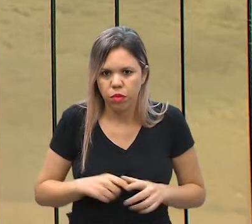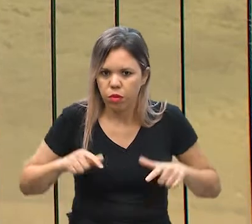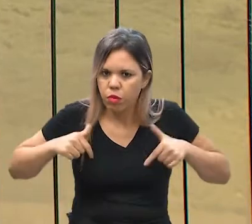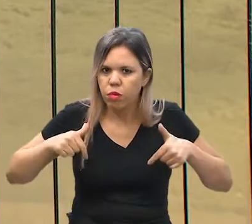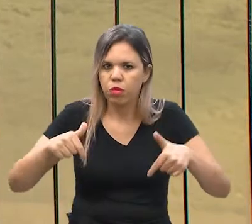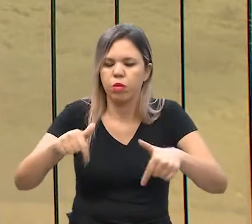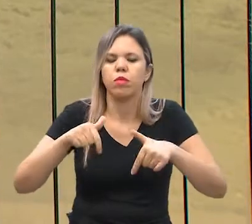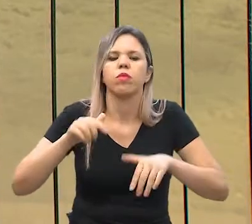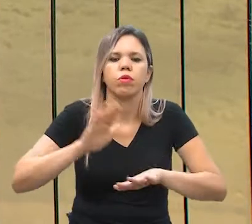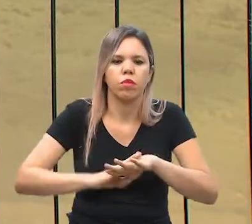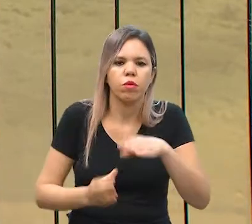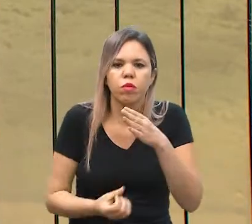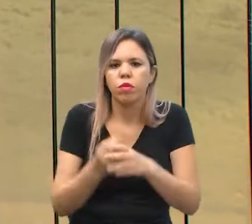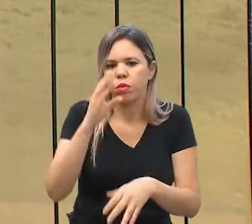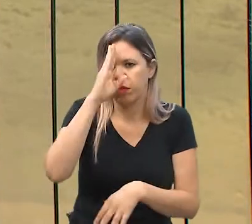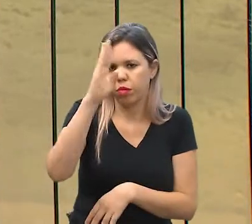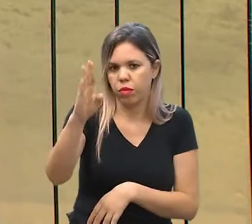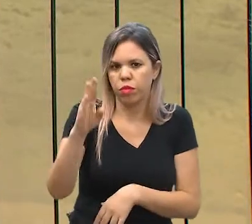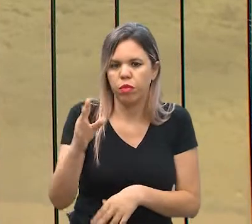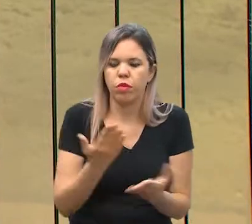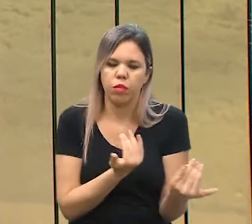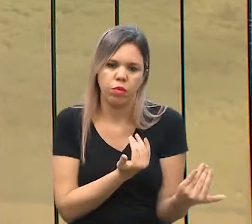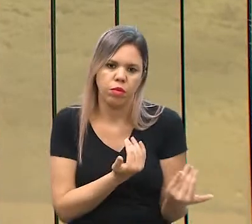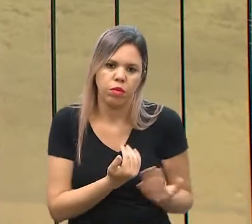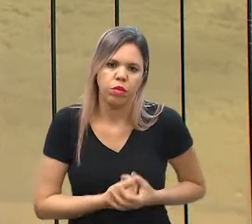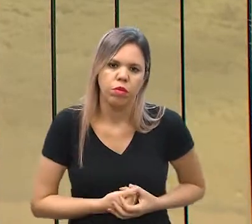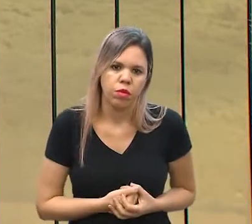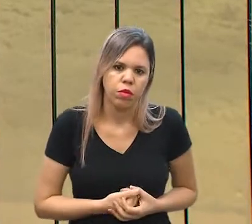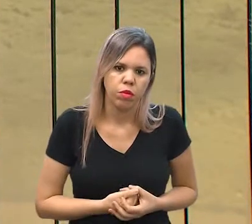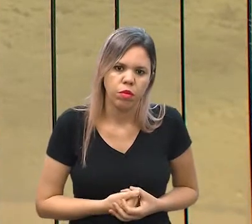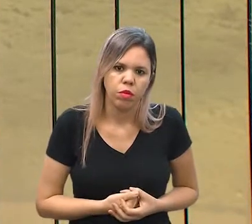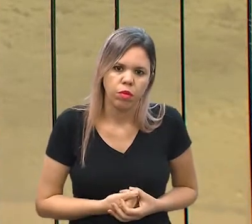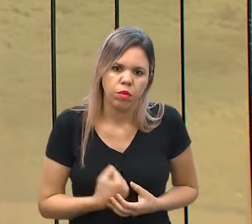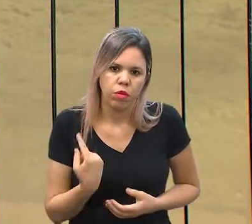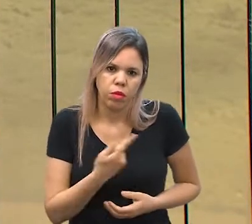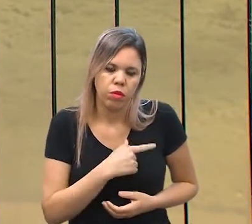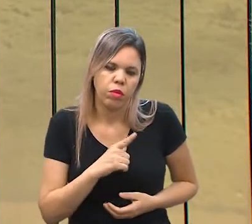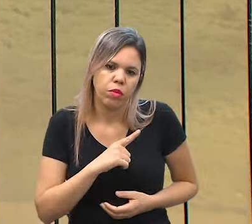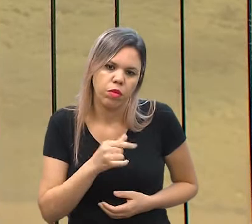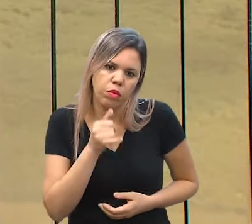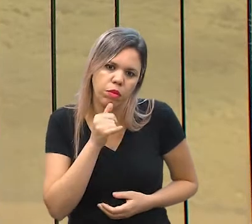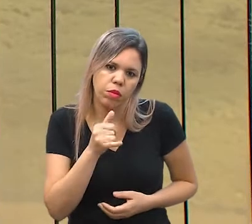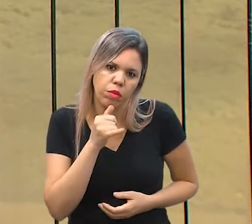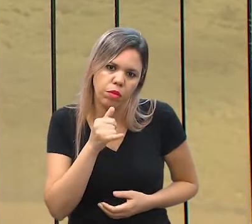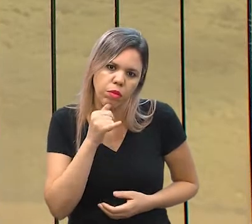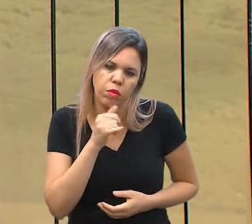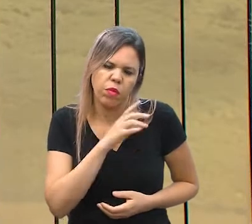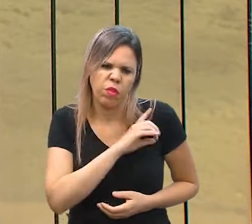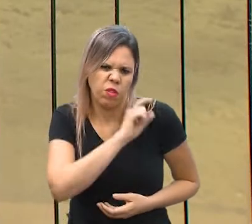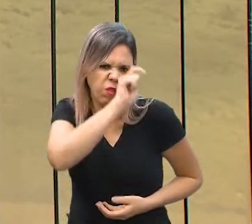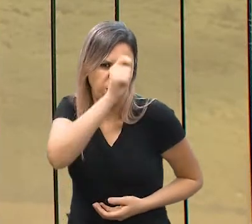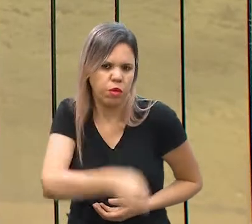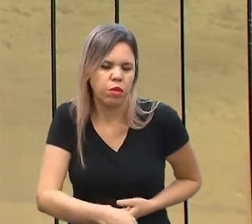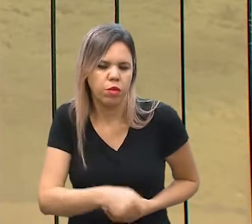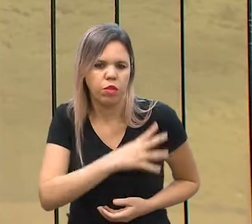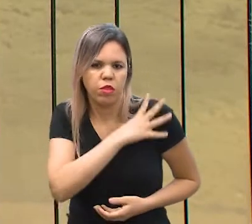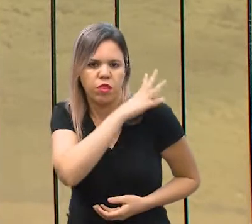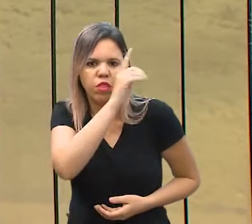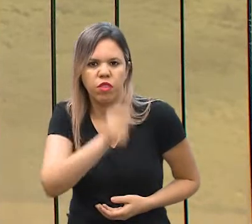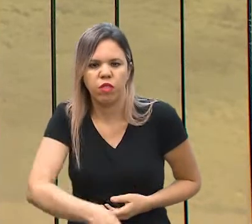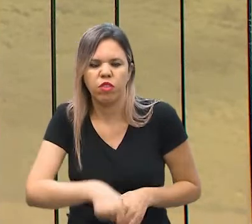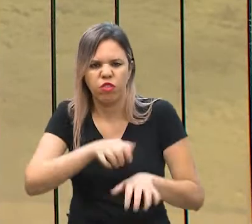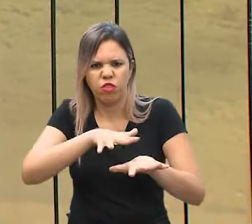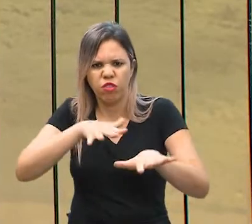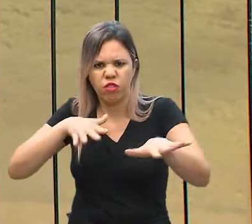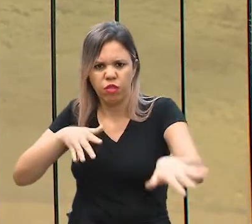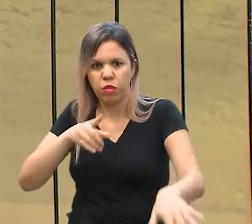grandes atos sempre foram protagonizados pela juventude. Então, a gente tem, por exemplo, da ditadura, que teve a Marcha